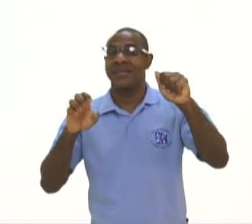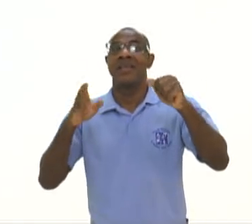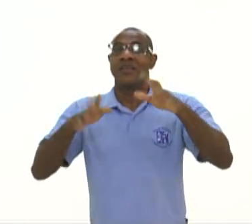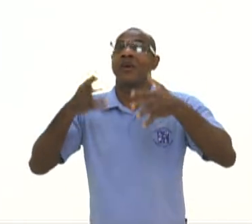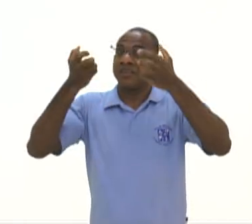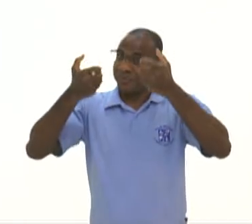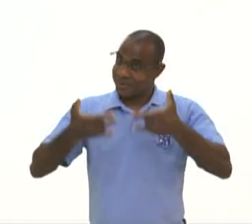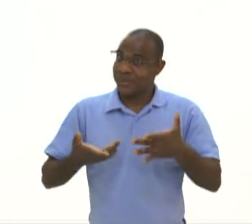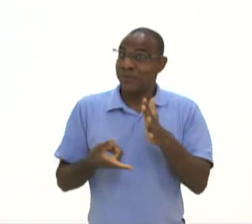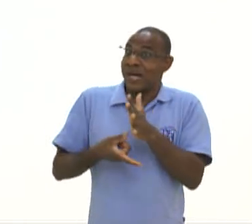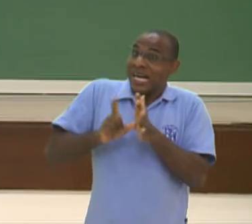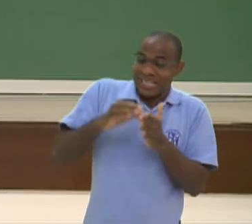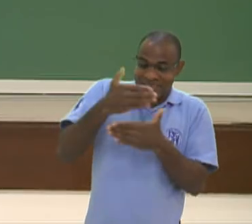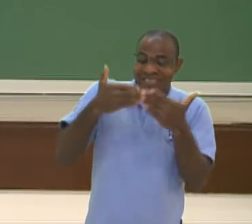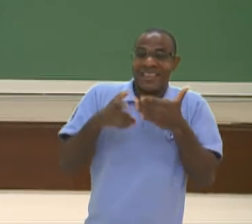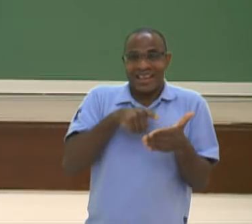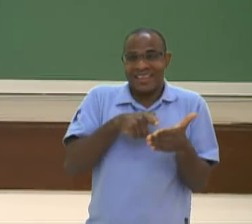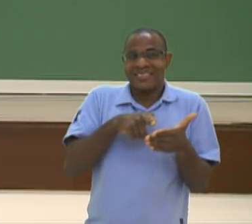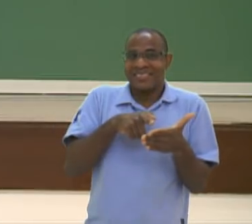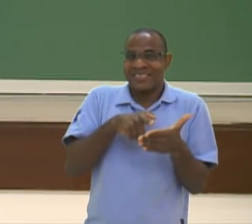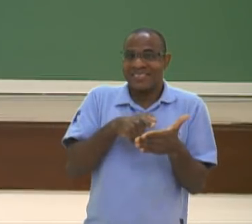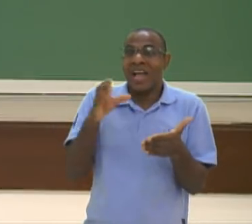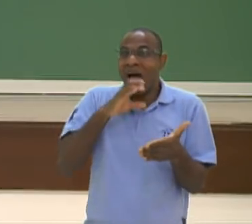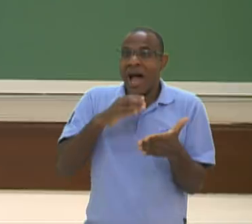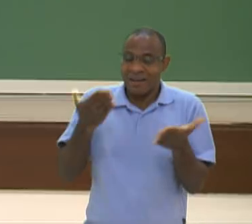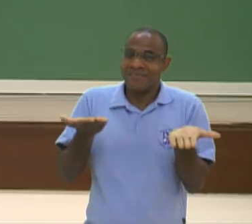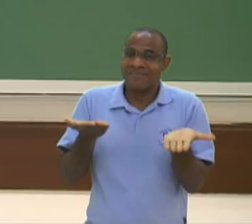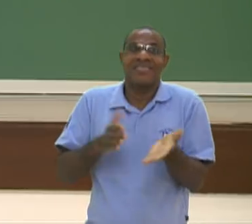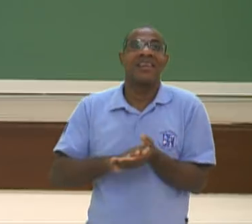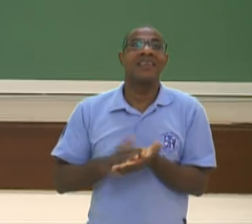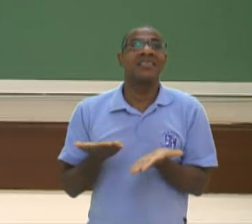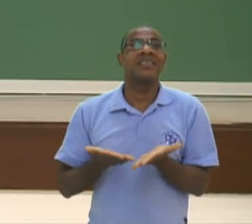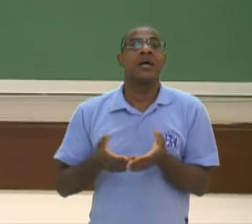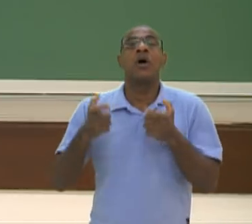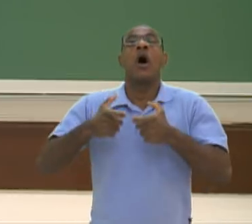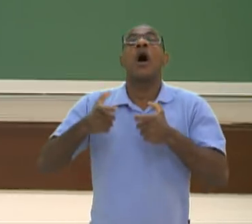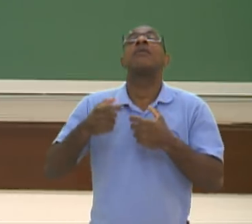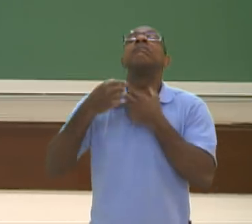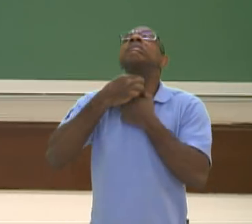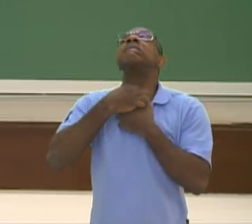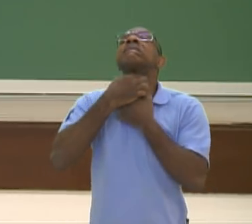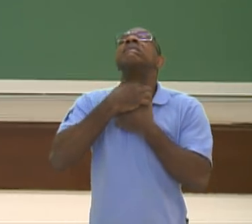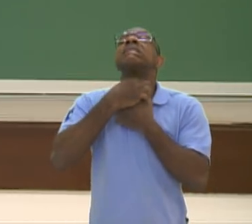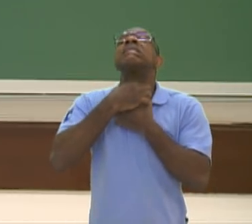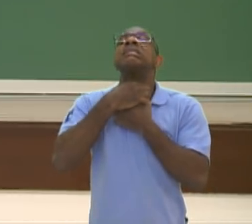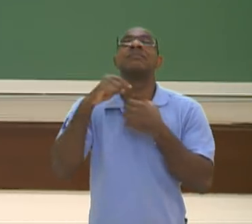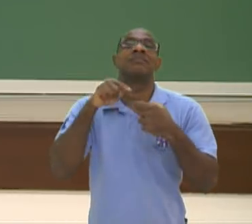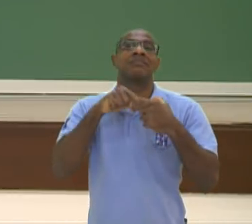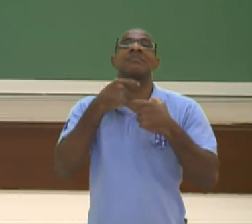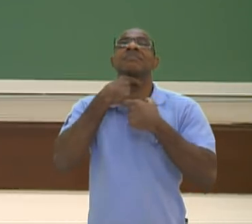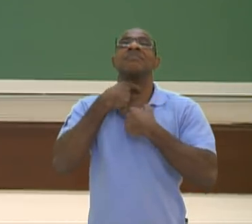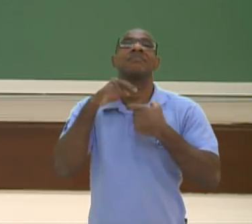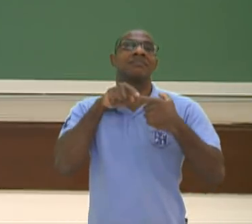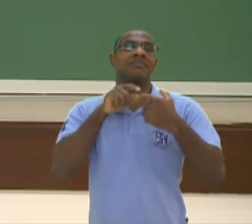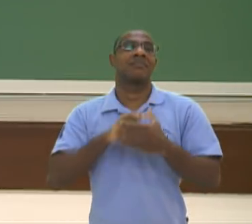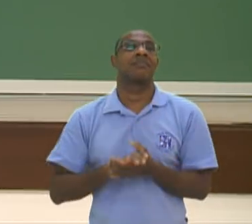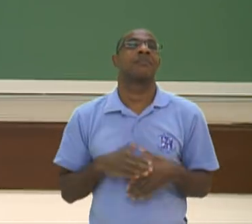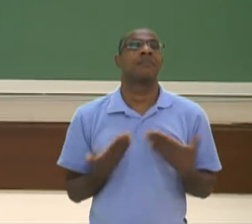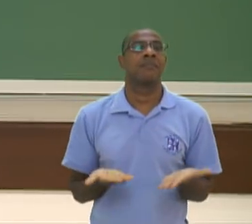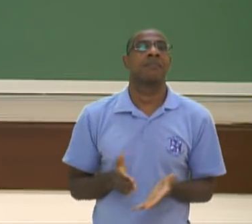a glândula que faz essa produção é a tireoide, localizada em frente à nossa traqueia. E